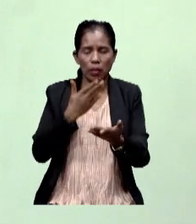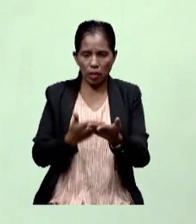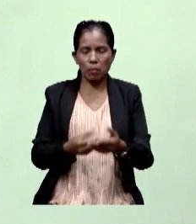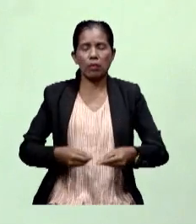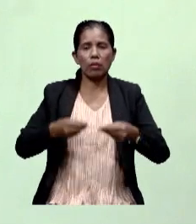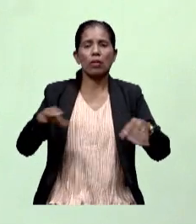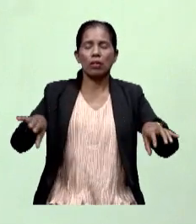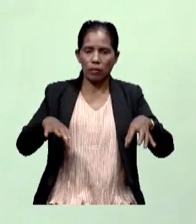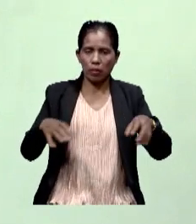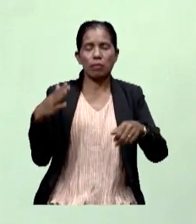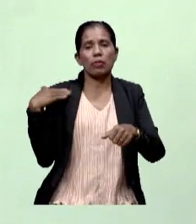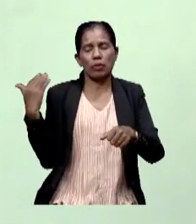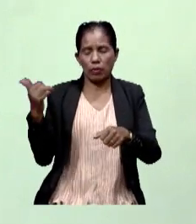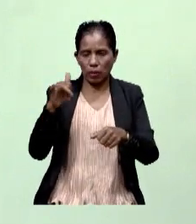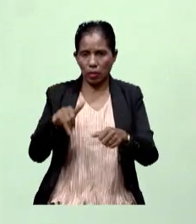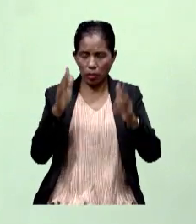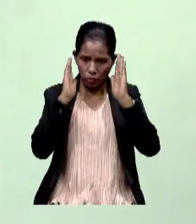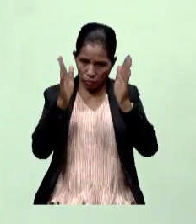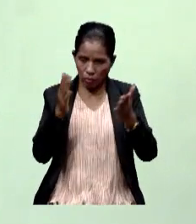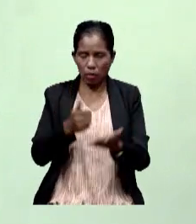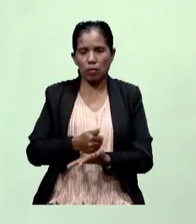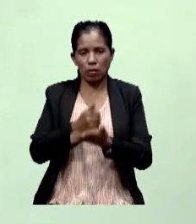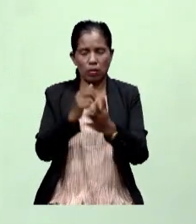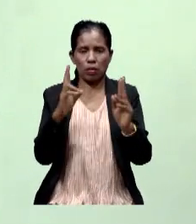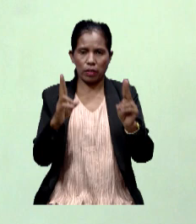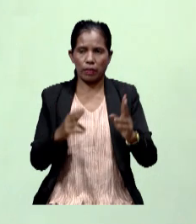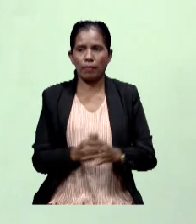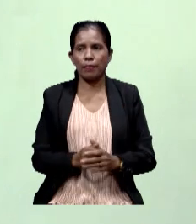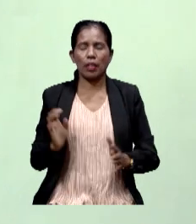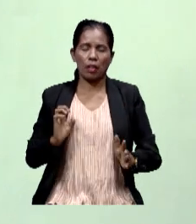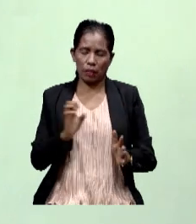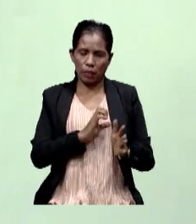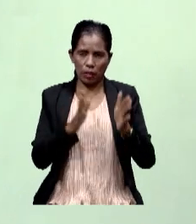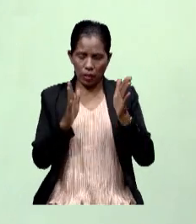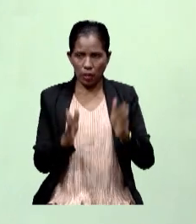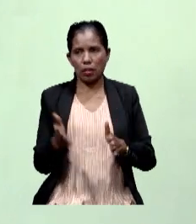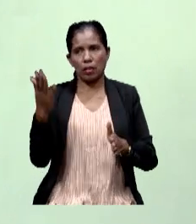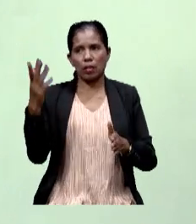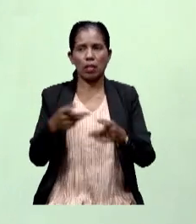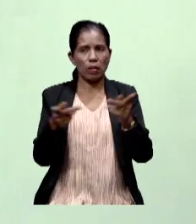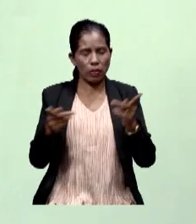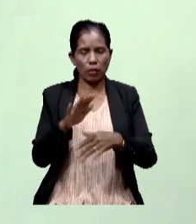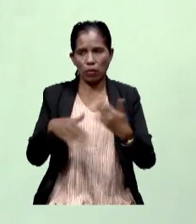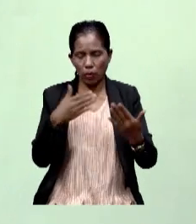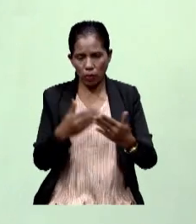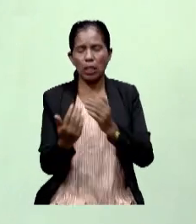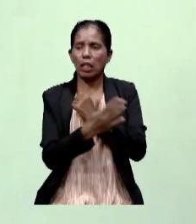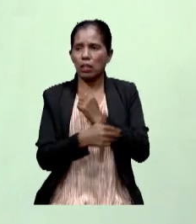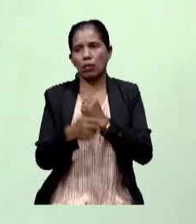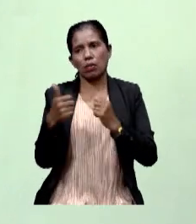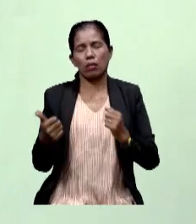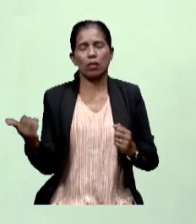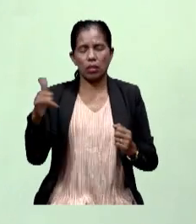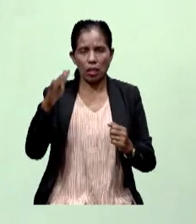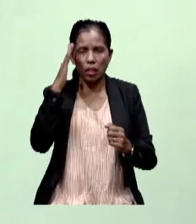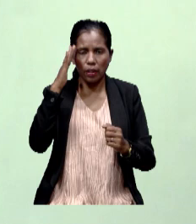Ministro de Negócios Estrangeiros mesti kare de kia kasu de danes. Embaixada sere beta estabelece kia fati hotu trasa hotu tu ne, si la tengo hecho papel o